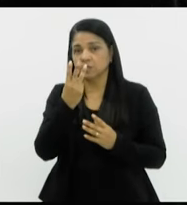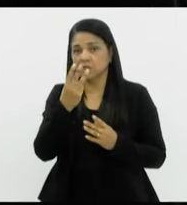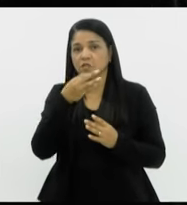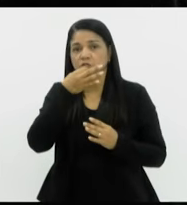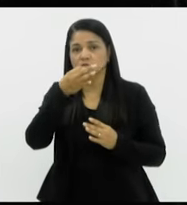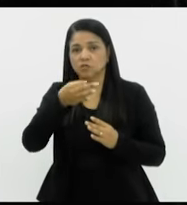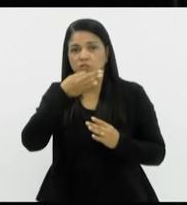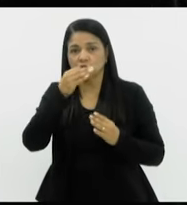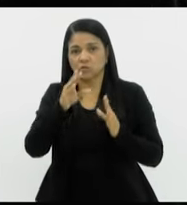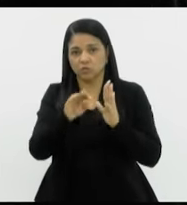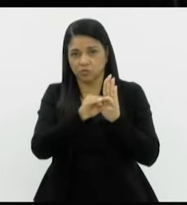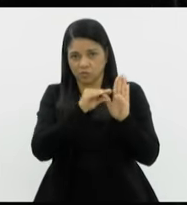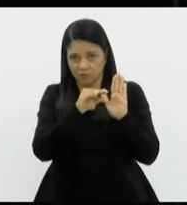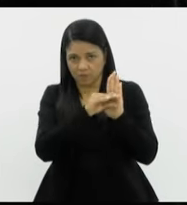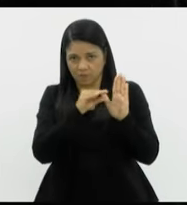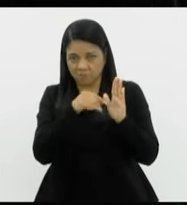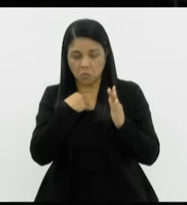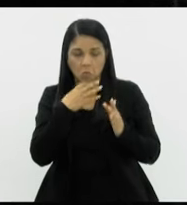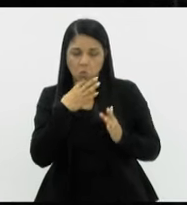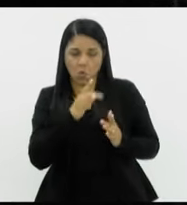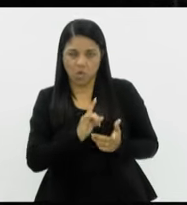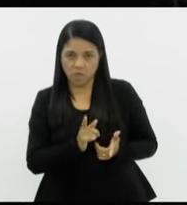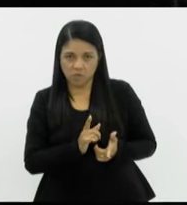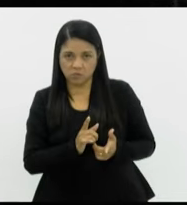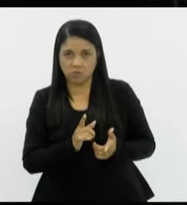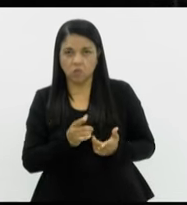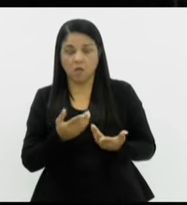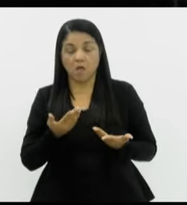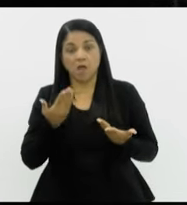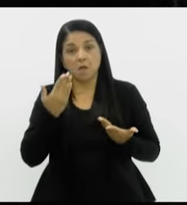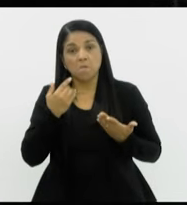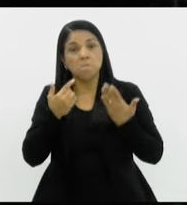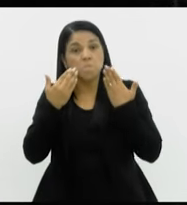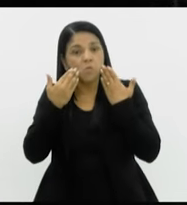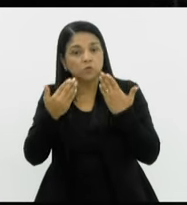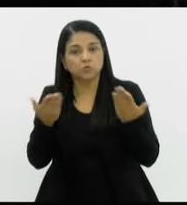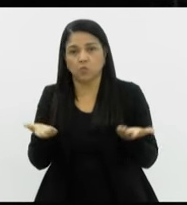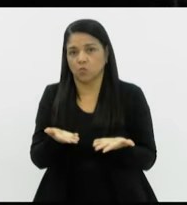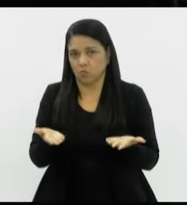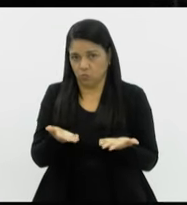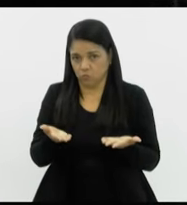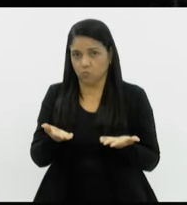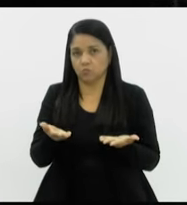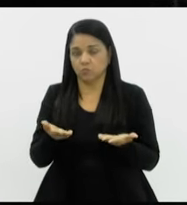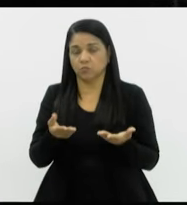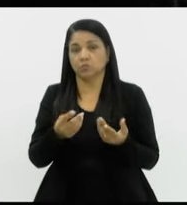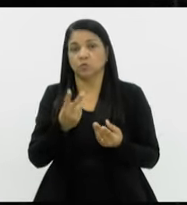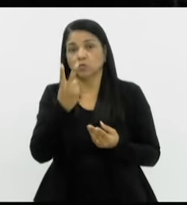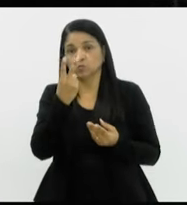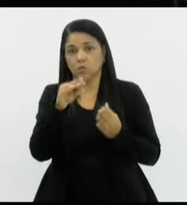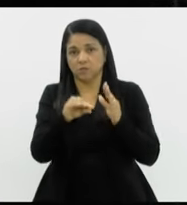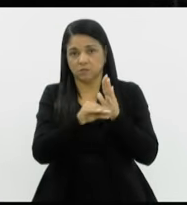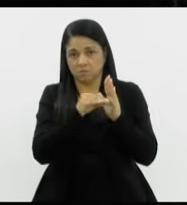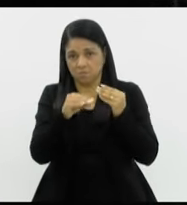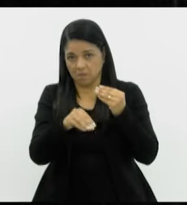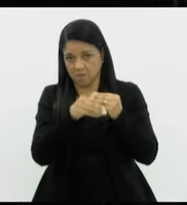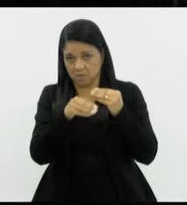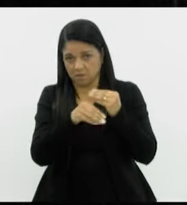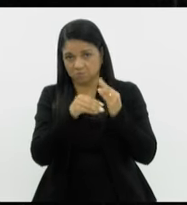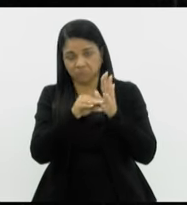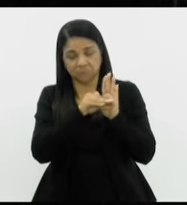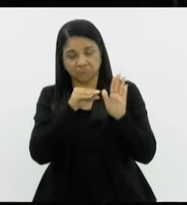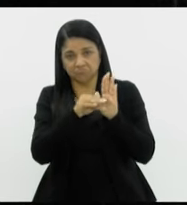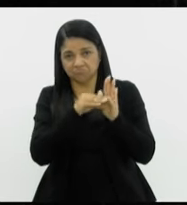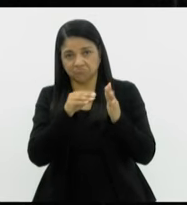não conheço, porque foi apresentado agora, recebeu 2 emendas aleatórias